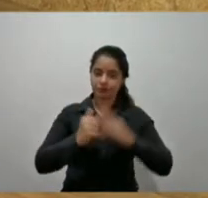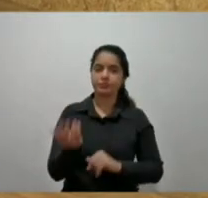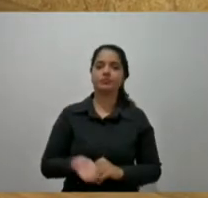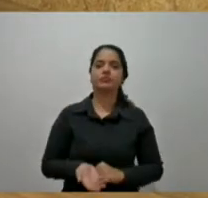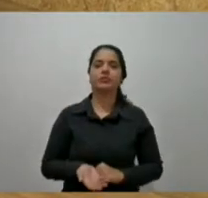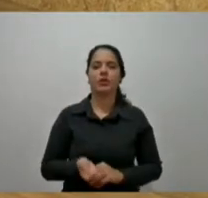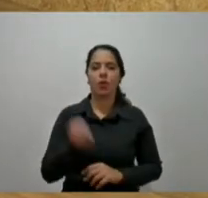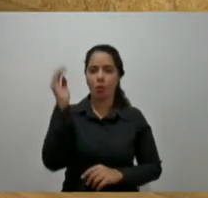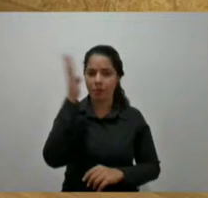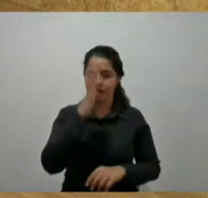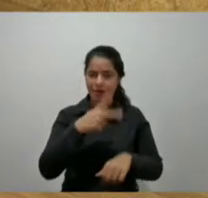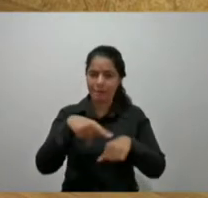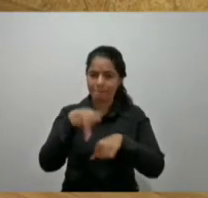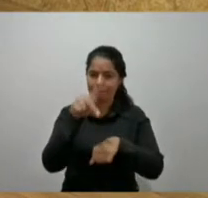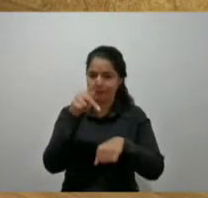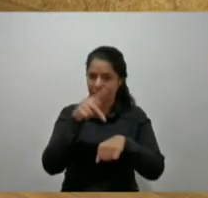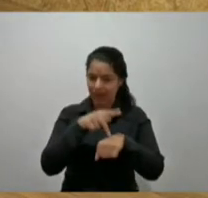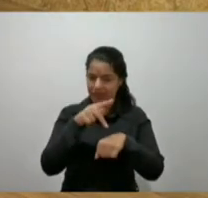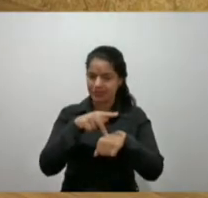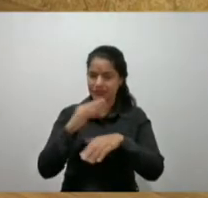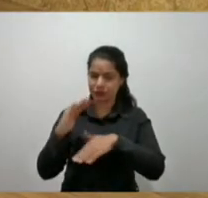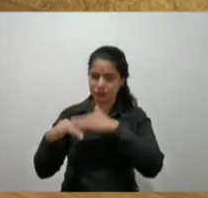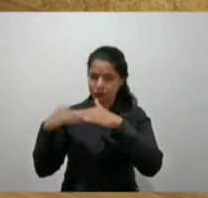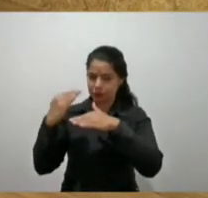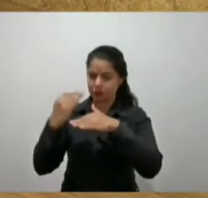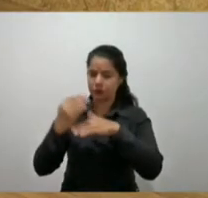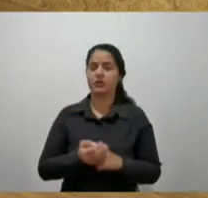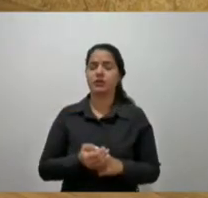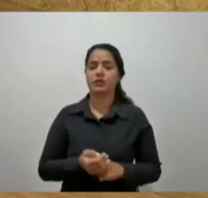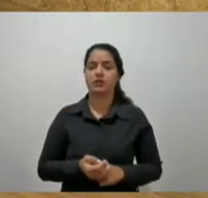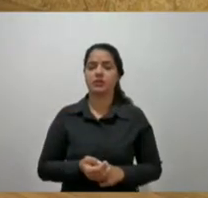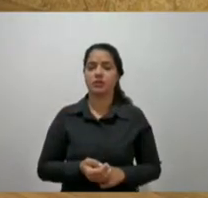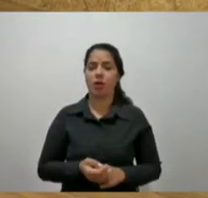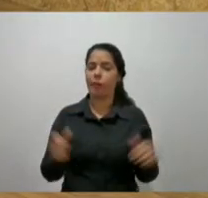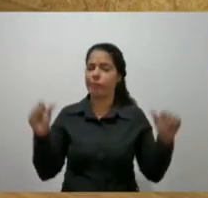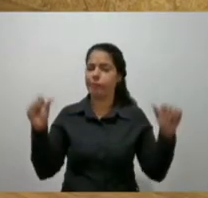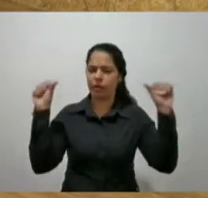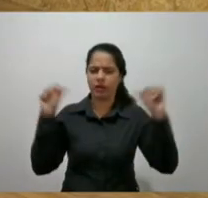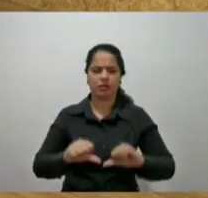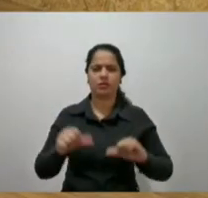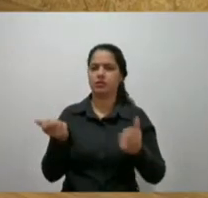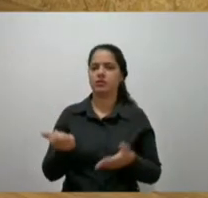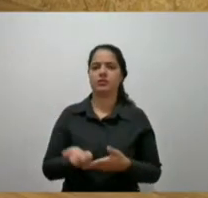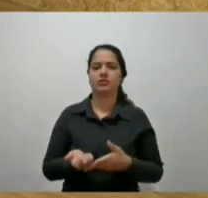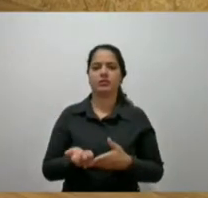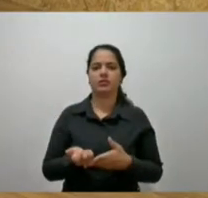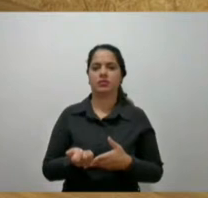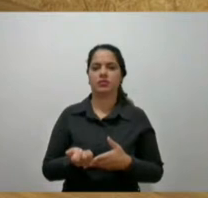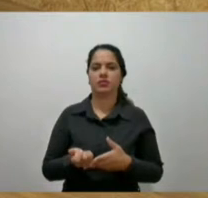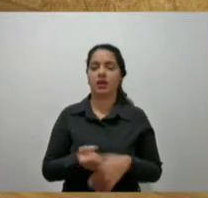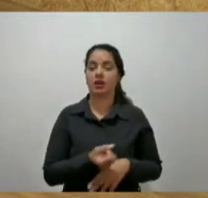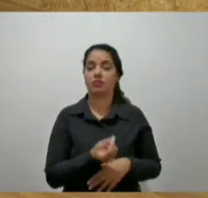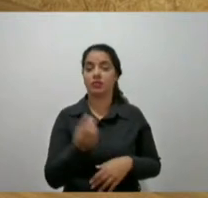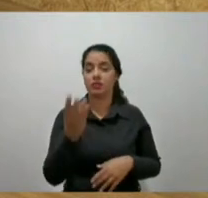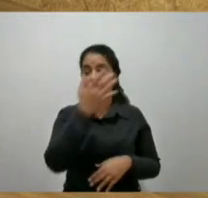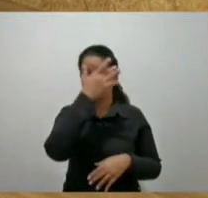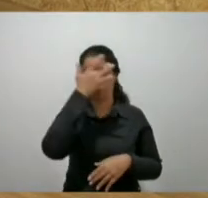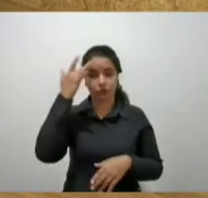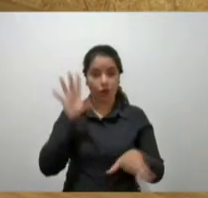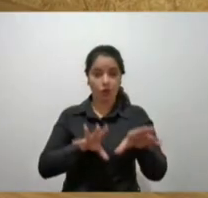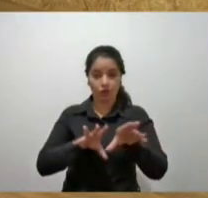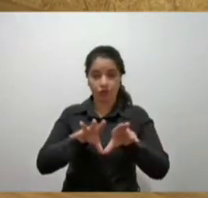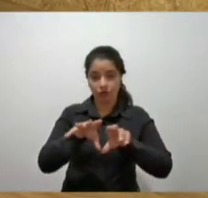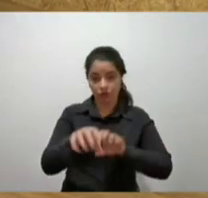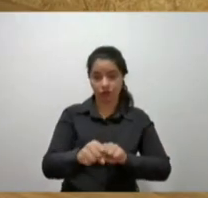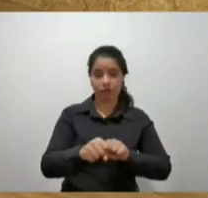os emergentes e entre os países da OCDE, quando se trata da quantidade de pessoas formadas em algum tipo de educação